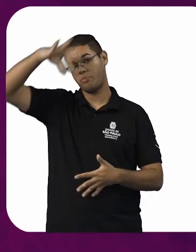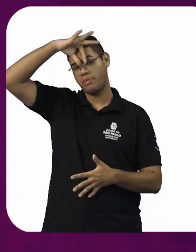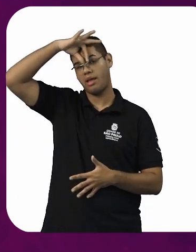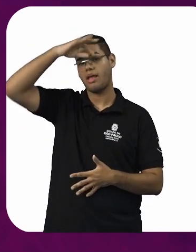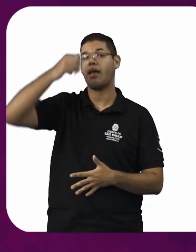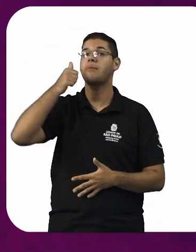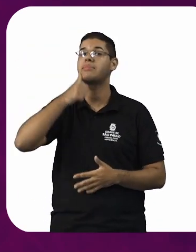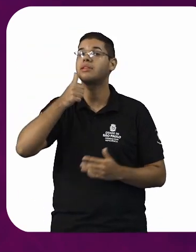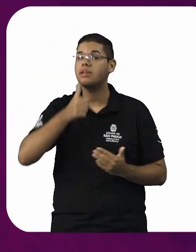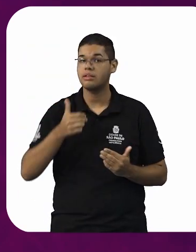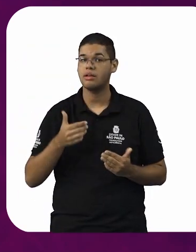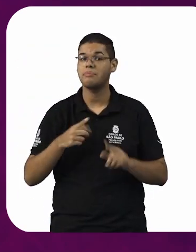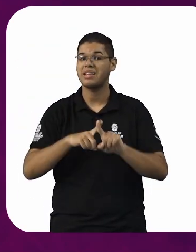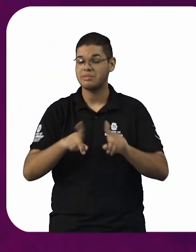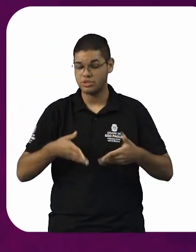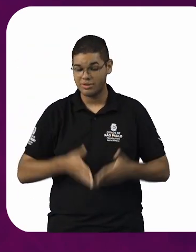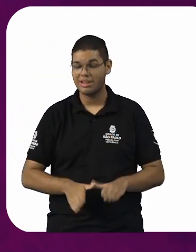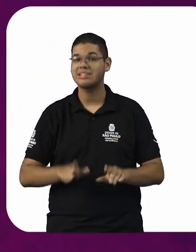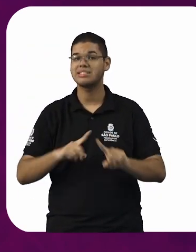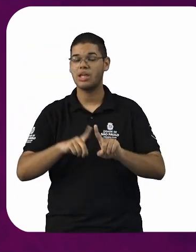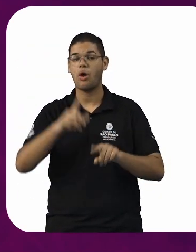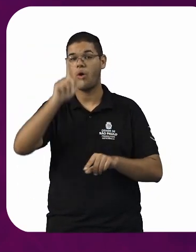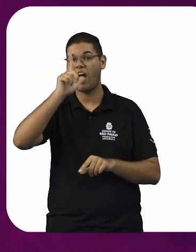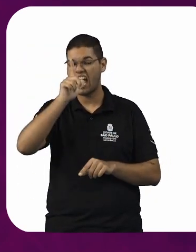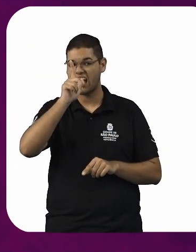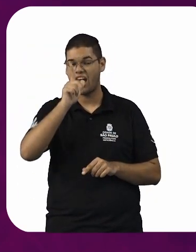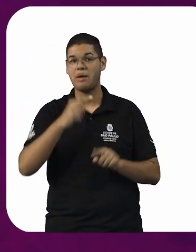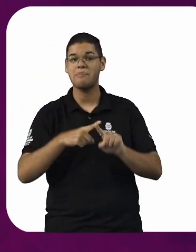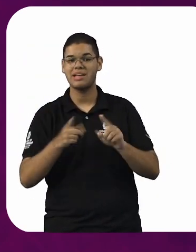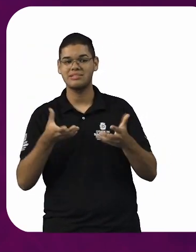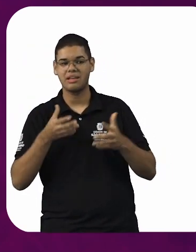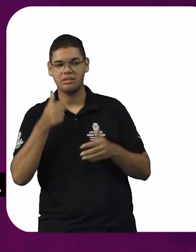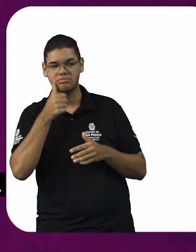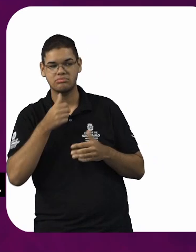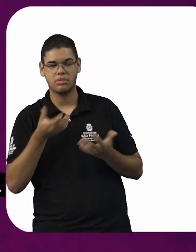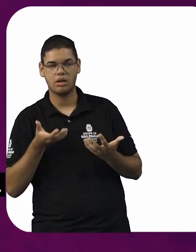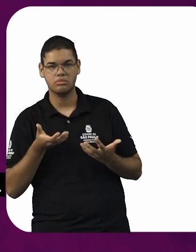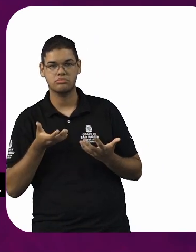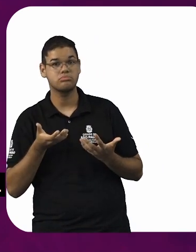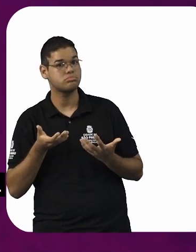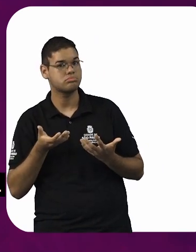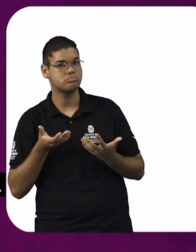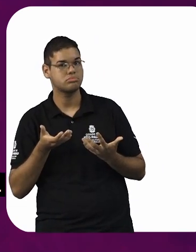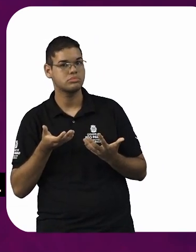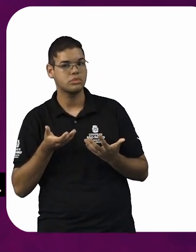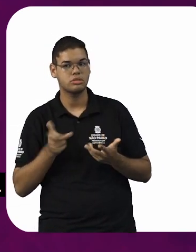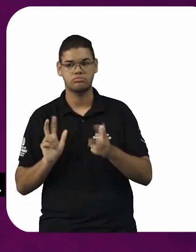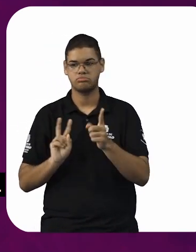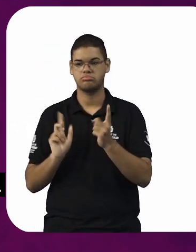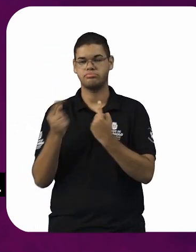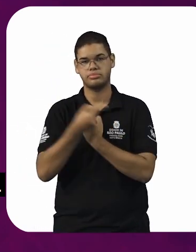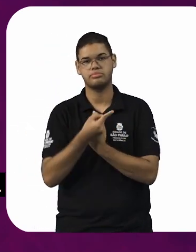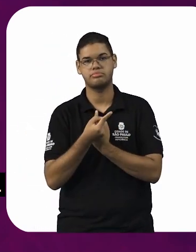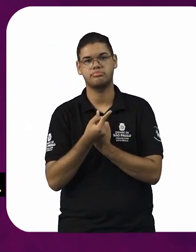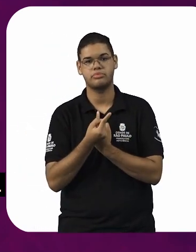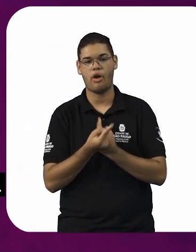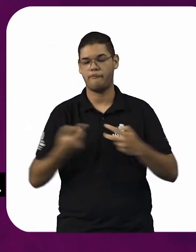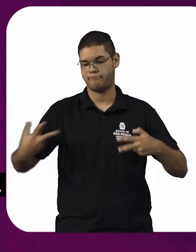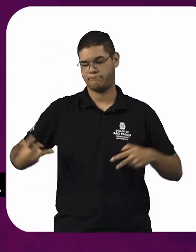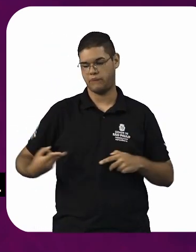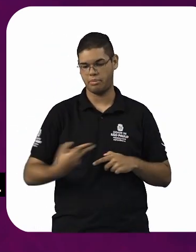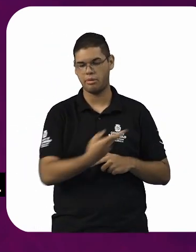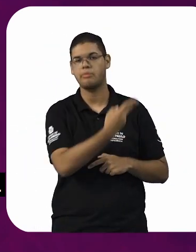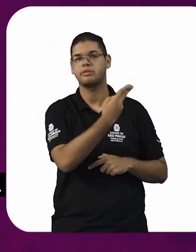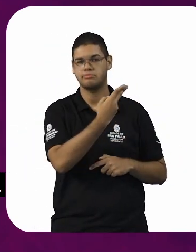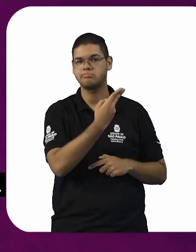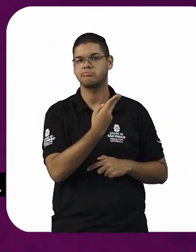foi identificada como homem, mas se entende como mulher. É a mulher transexual. E a pessoa que, ao nascer com uma vagina, foi identificada